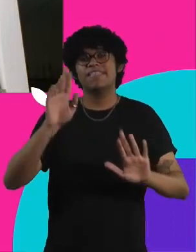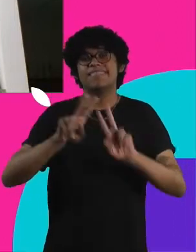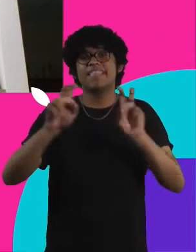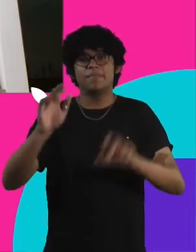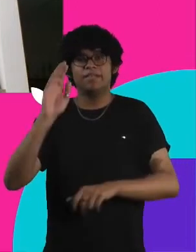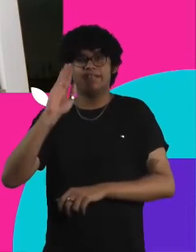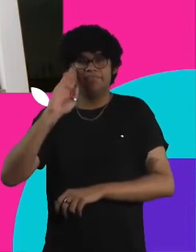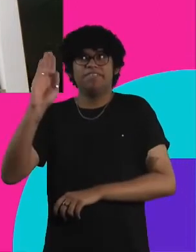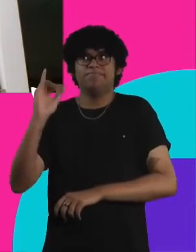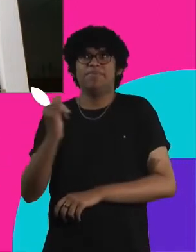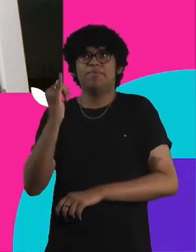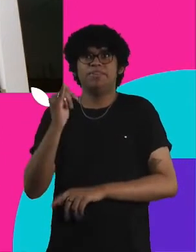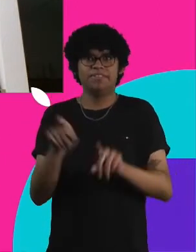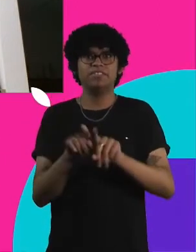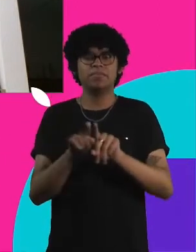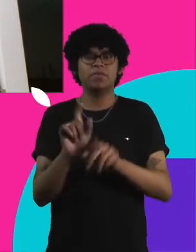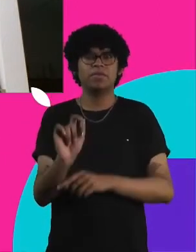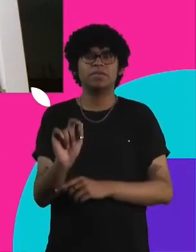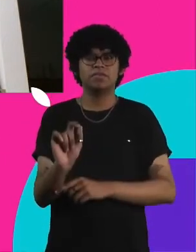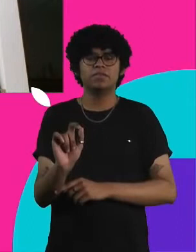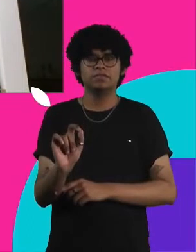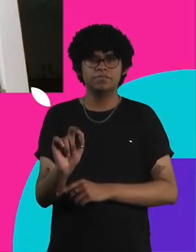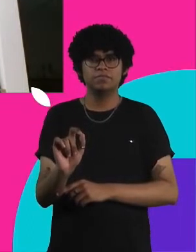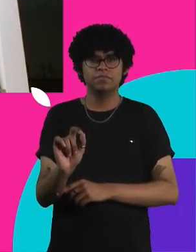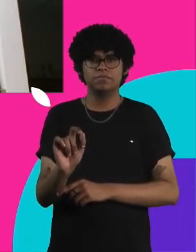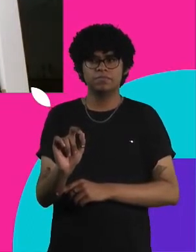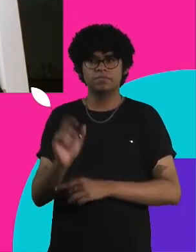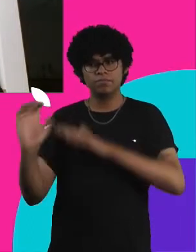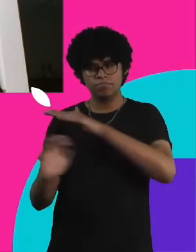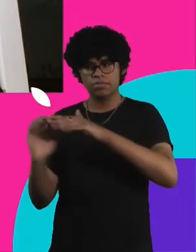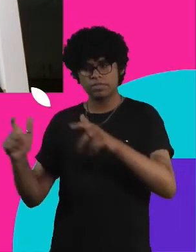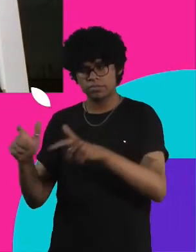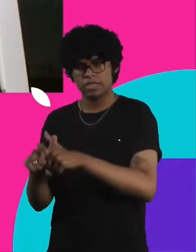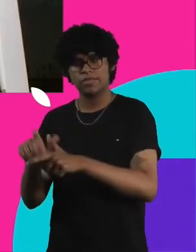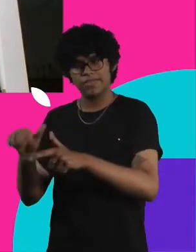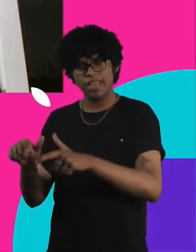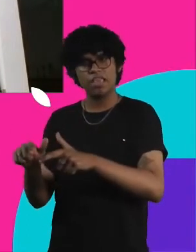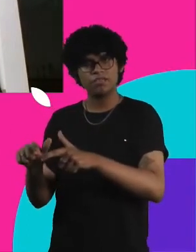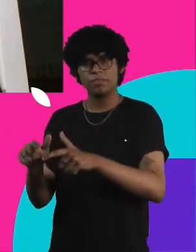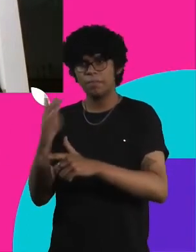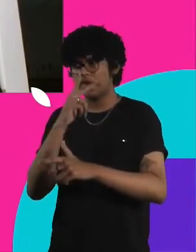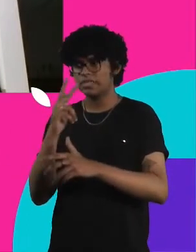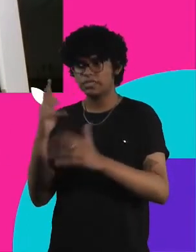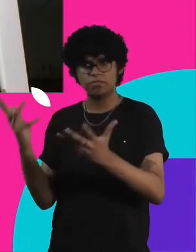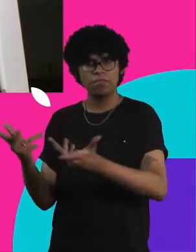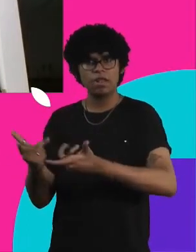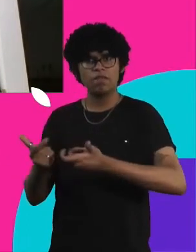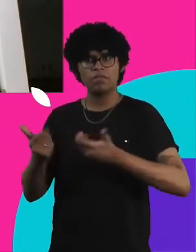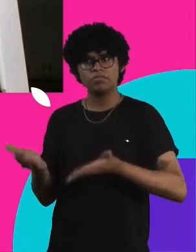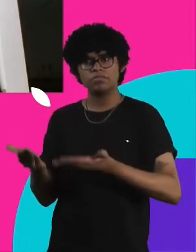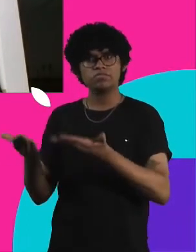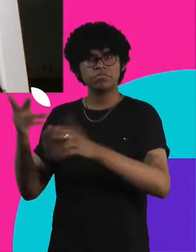acabou passando também, que é a questão de que os pequenos negócios é que geram a riqueza do nosso país. As pessoas